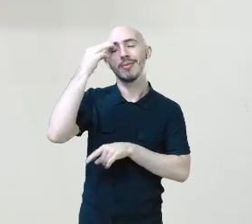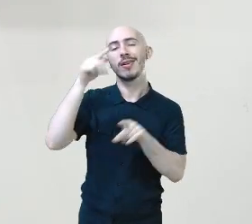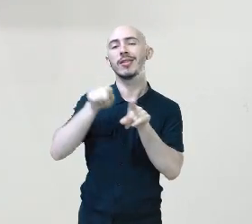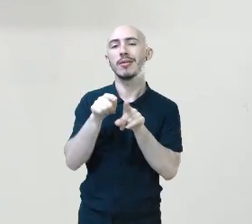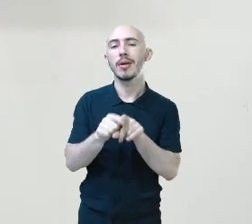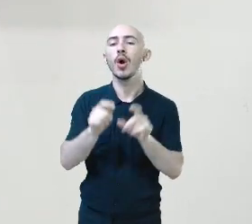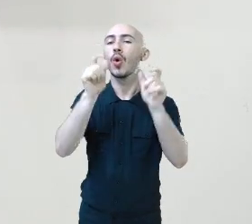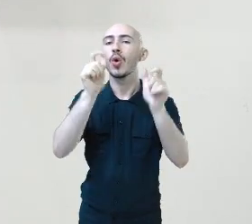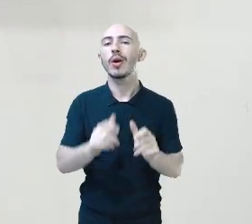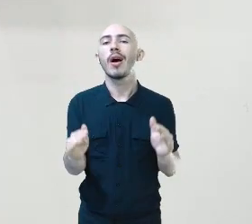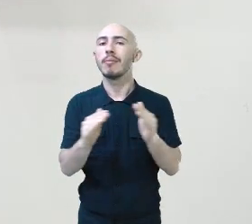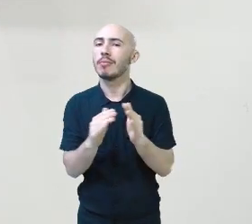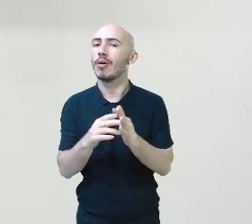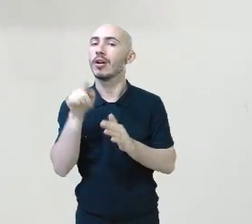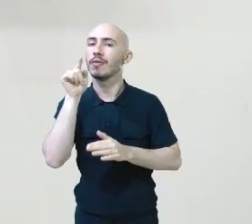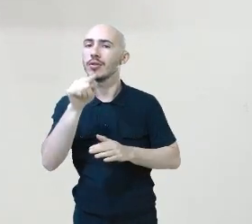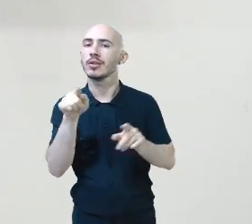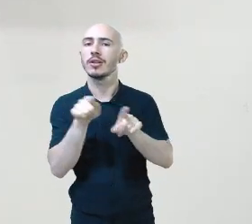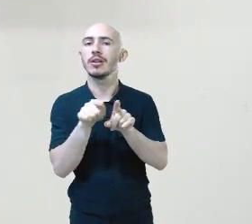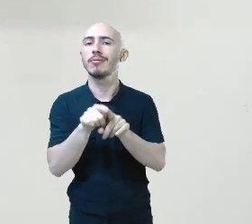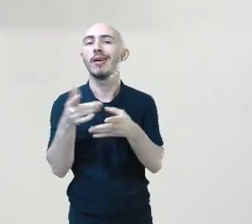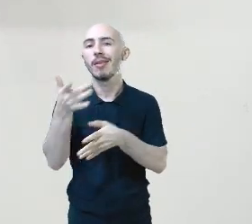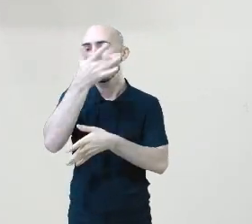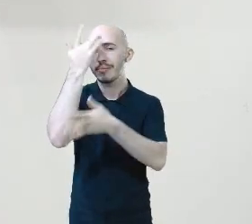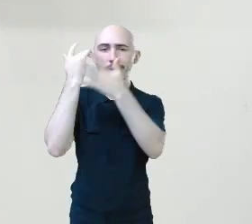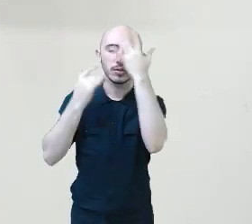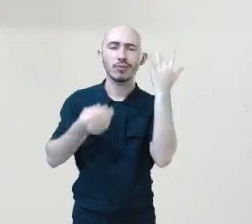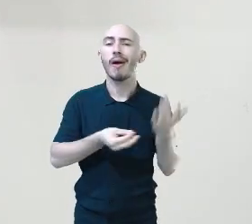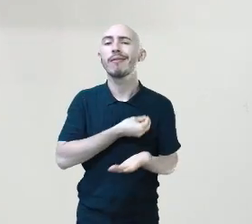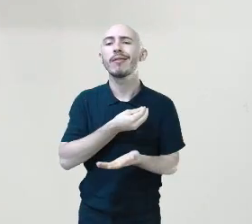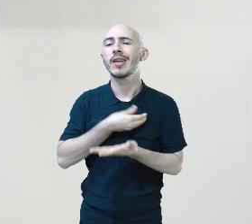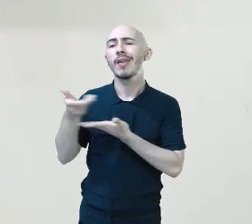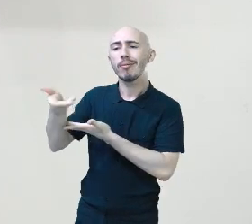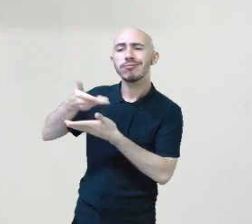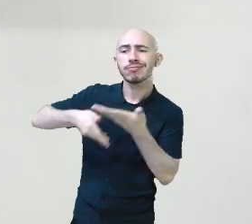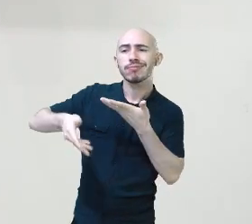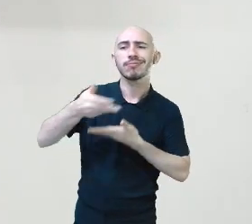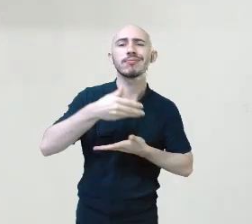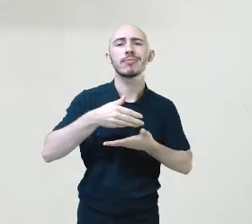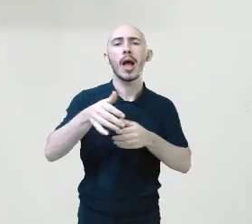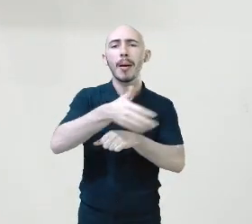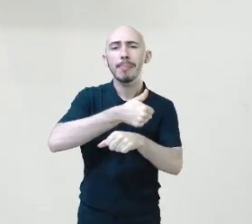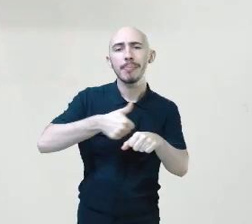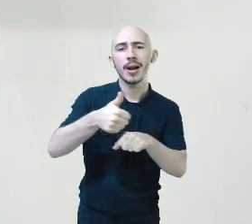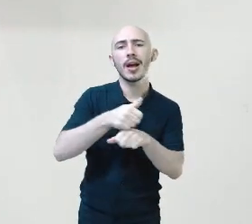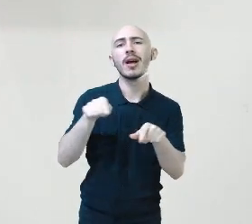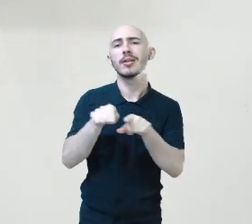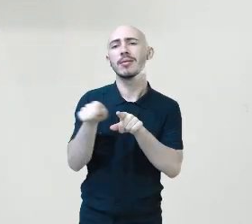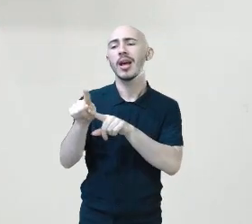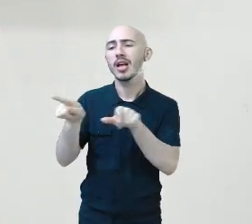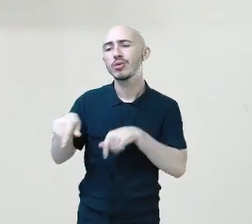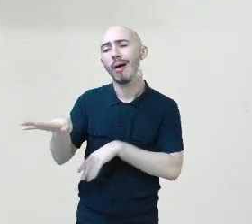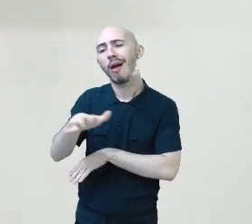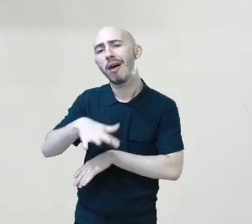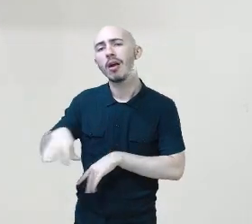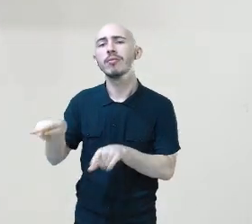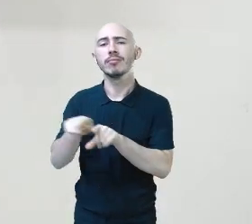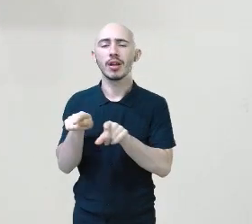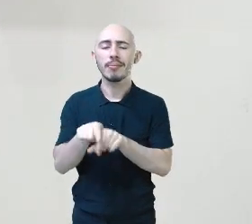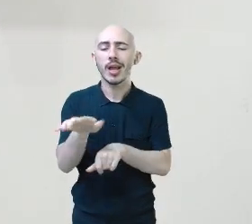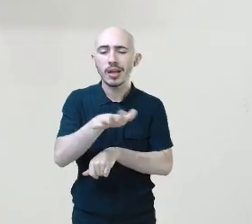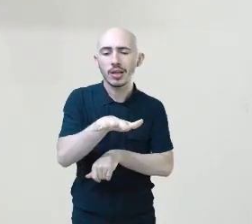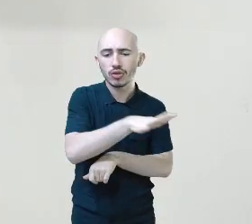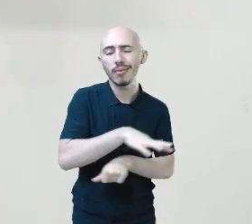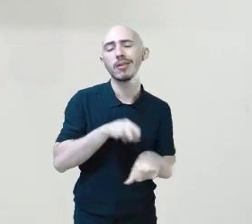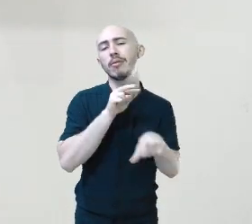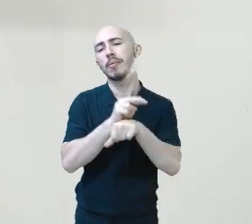mora, onde as pessoas vivem, as praças, os campos, também são espaços de preservação,